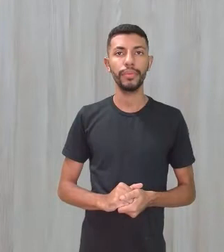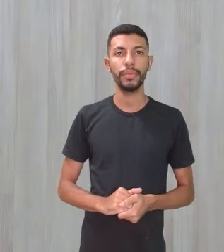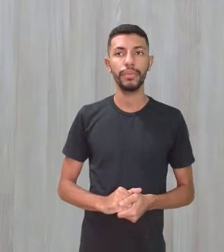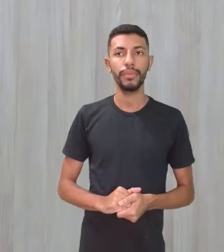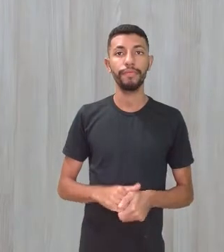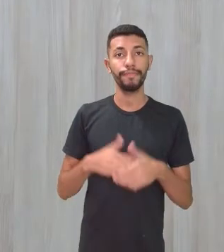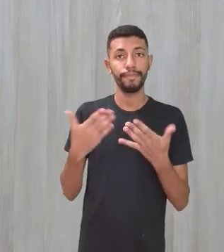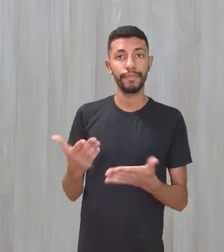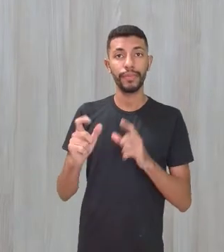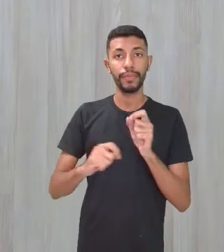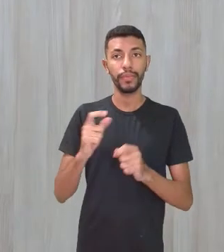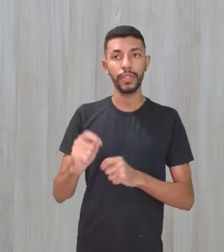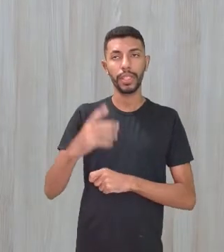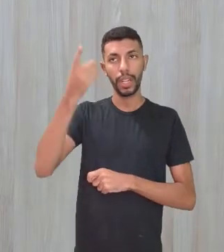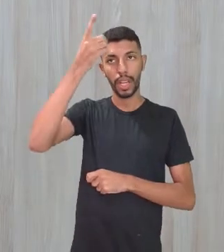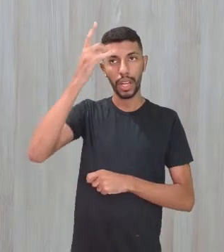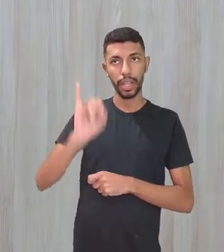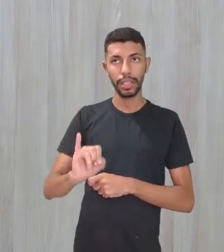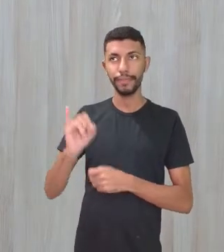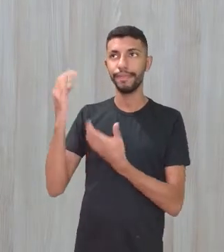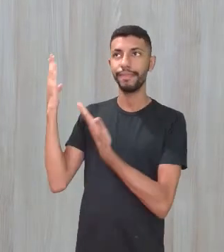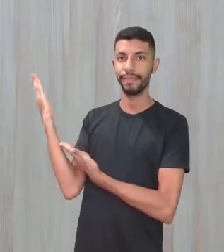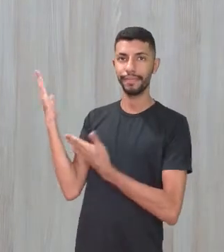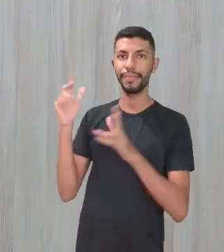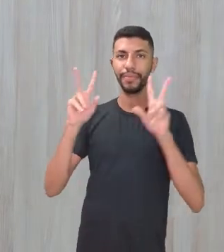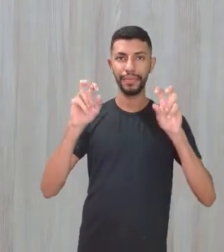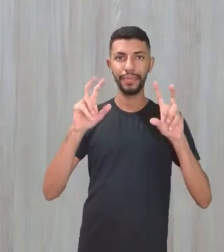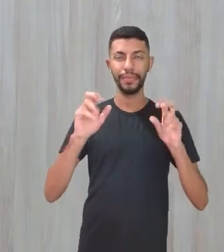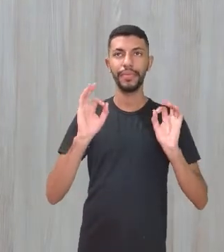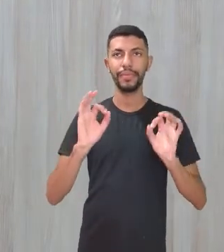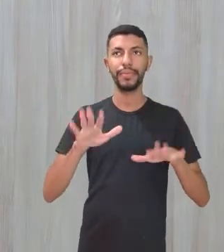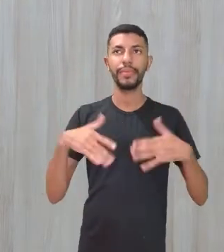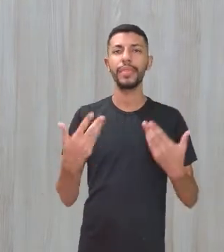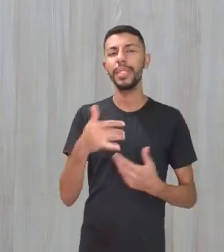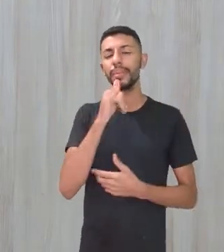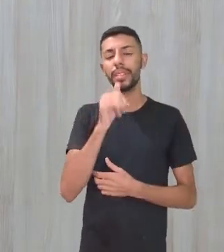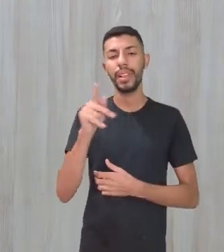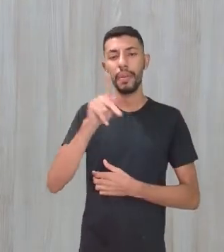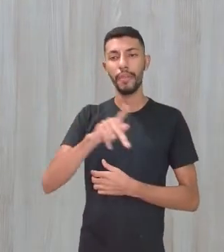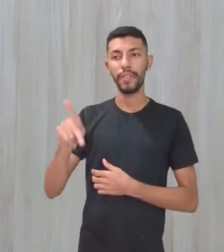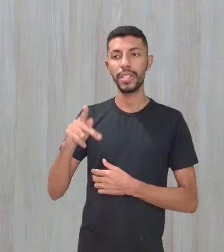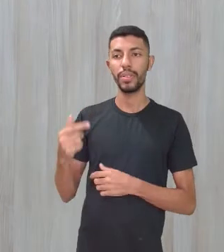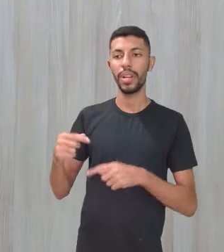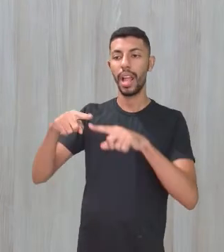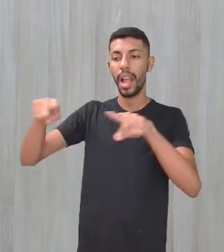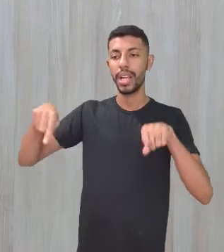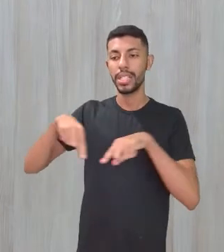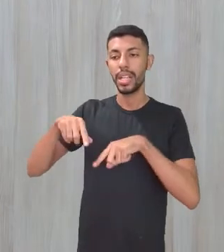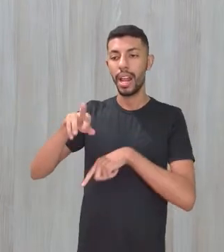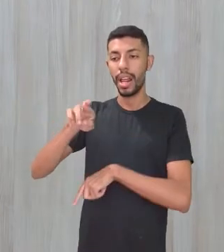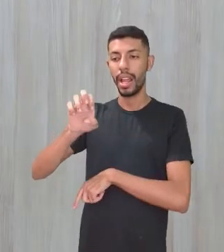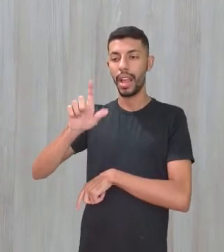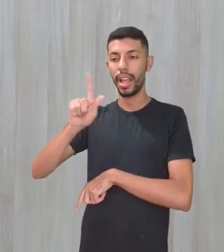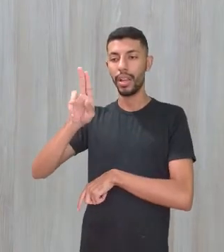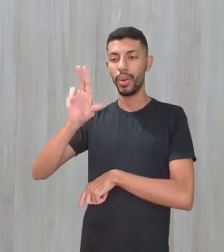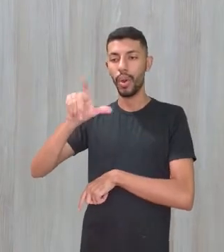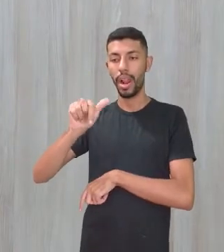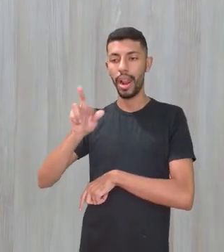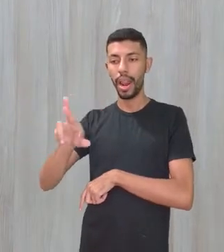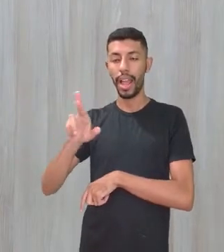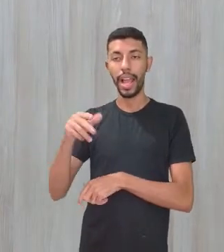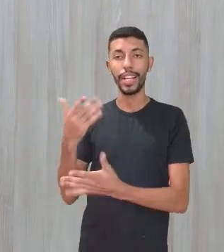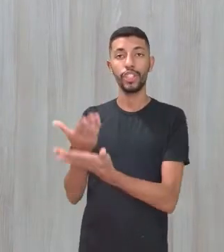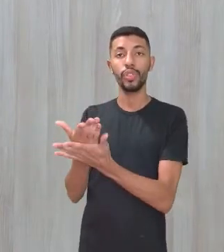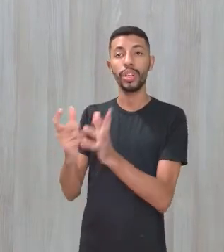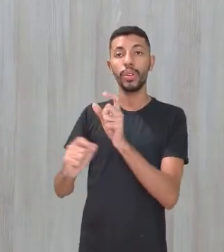nesse caso, a deficiência intelectual. Então, a professora na sala regular está trabalhando um texto,